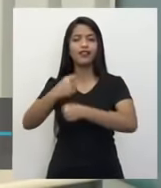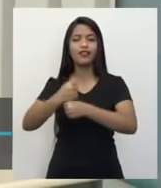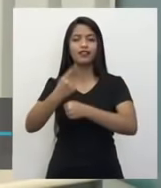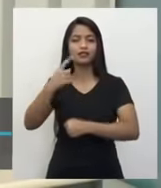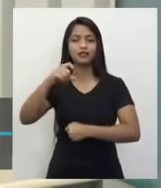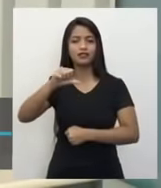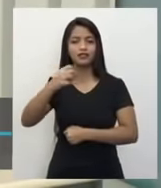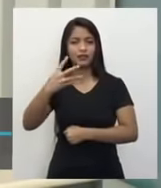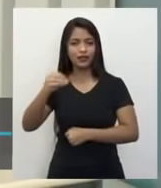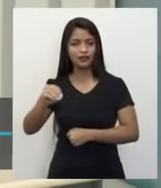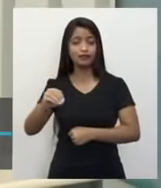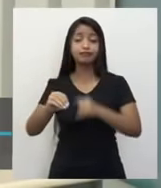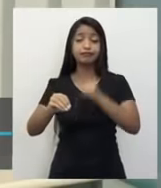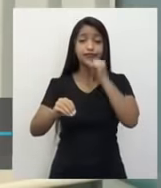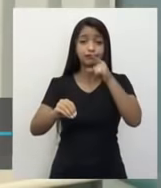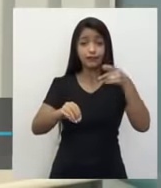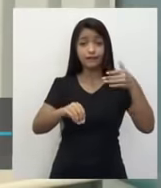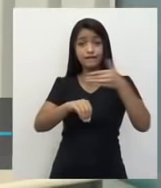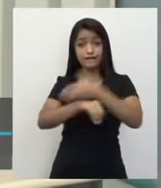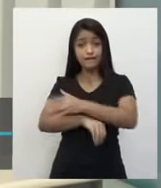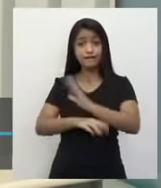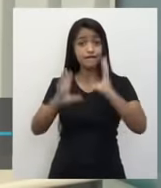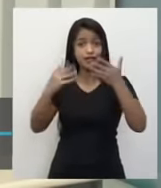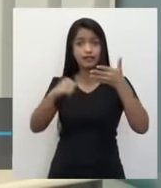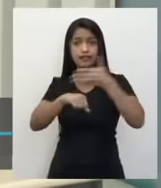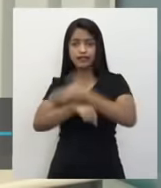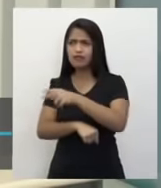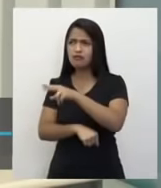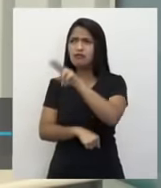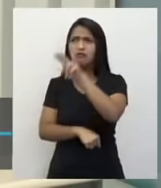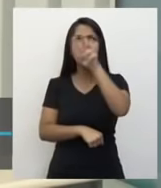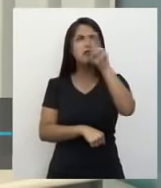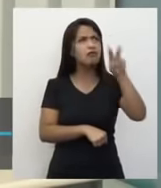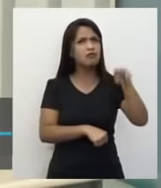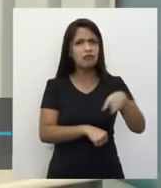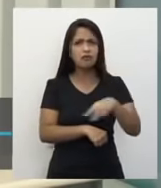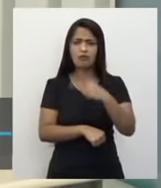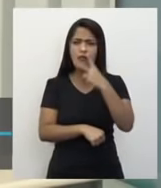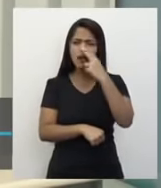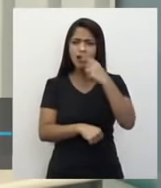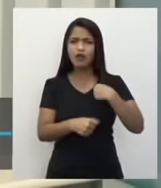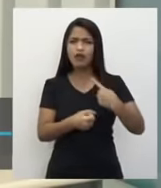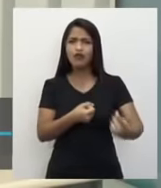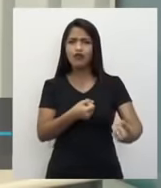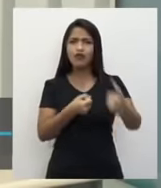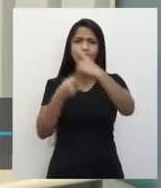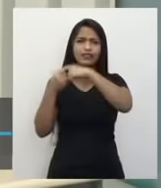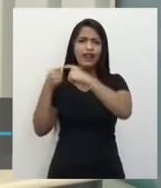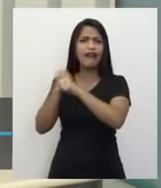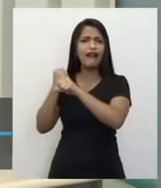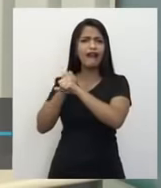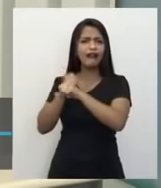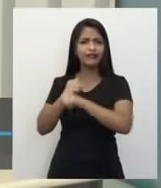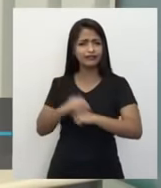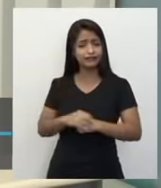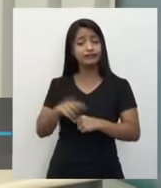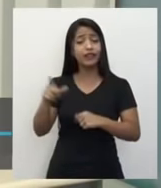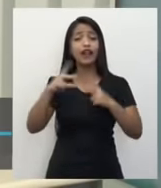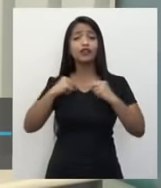tinha voltado no tempo. Então, o garçom, quando ele estava com uma roupa diferente, uma roupa com um chapéuzinho, estilo anos